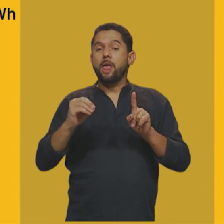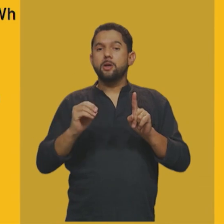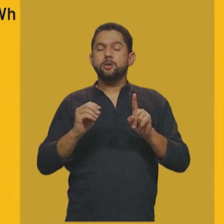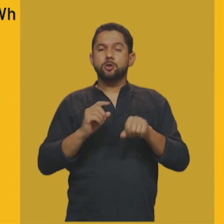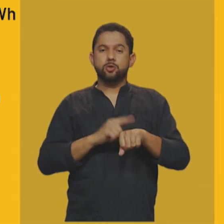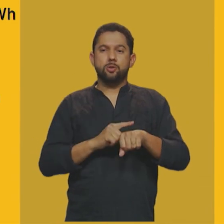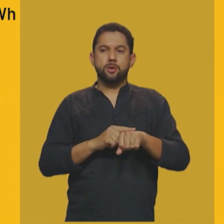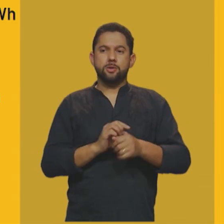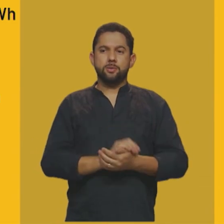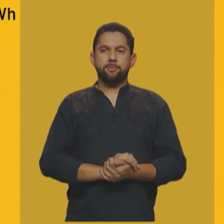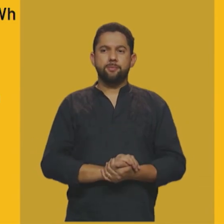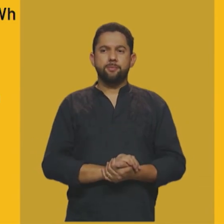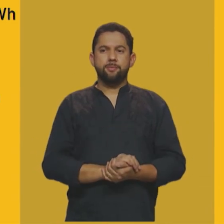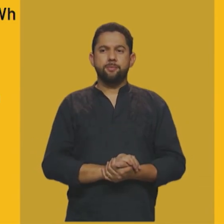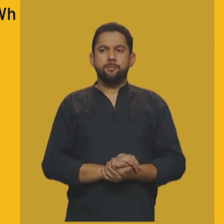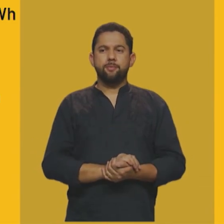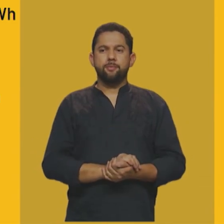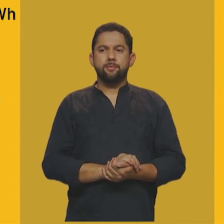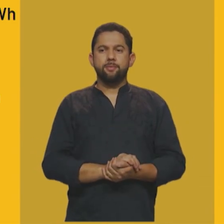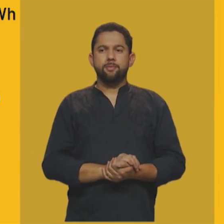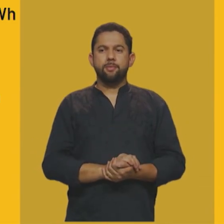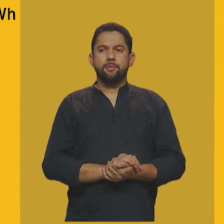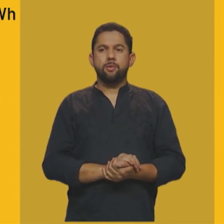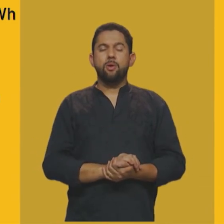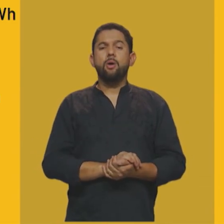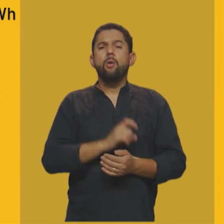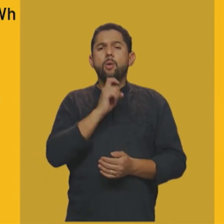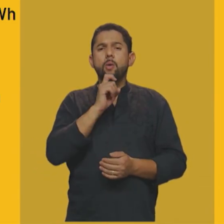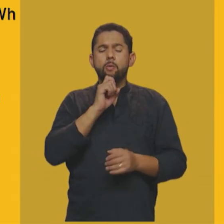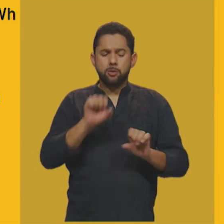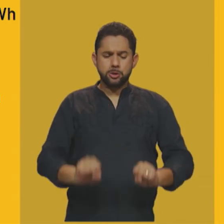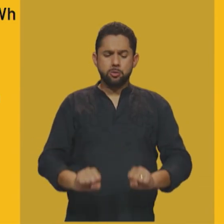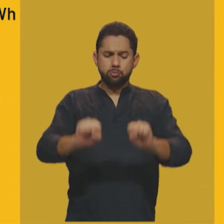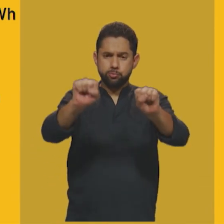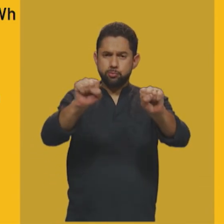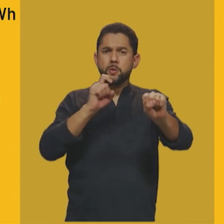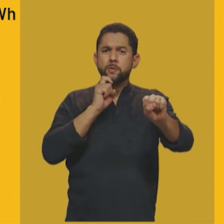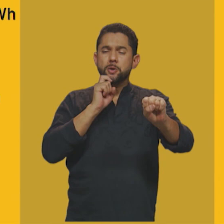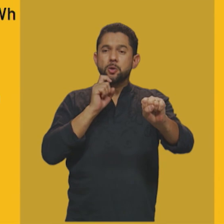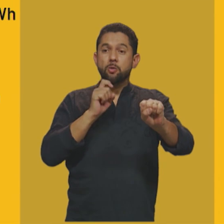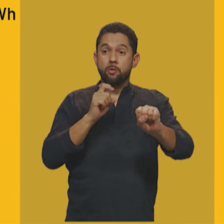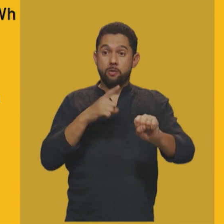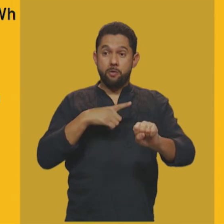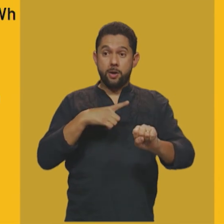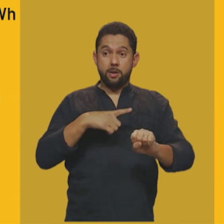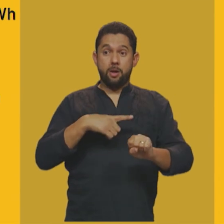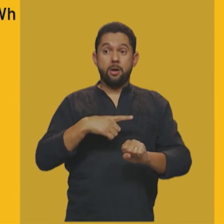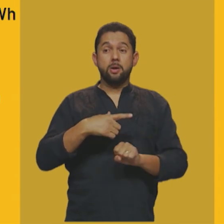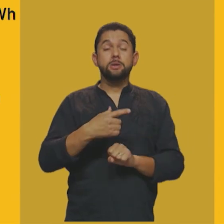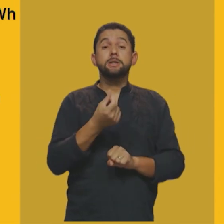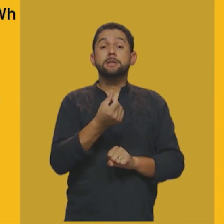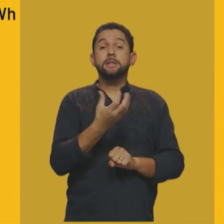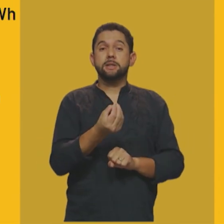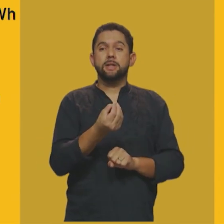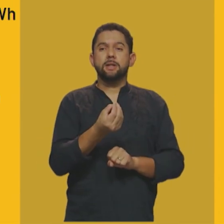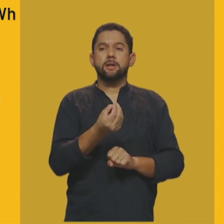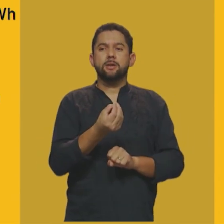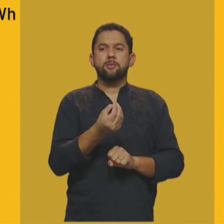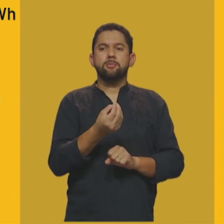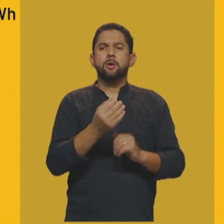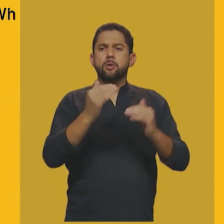33. O freezer vai ficar 0,2 vezes 300, que dá 60 kW. A